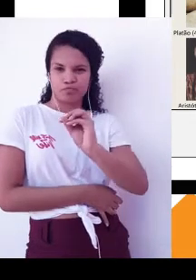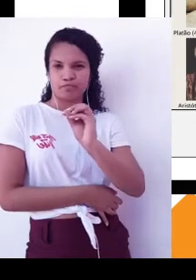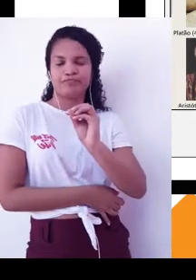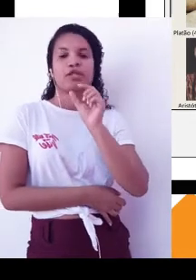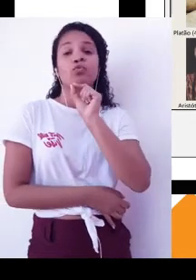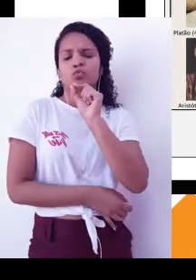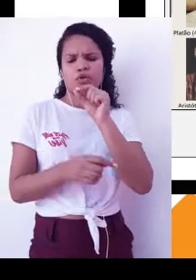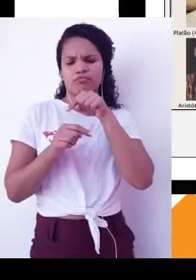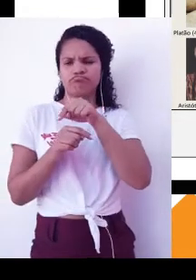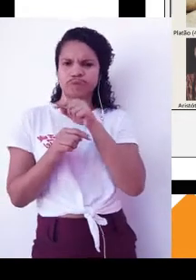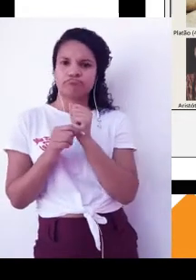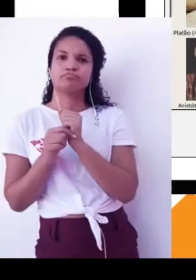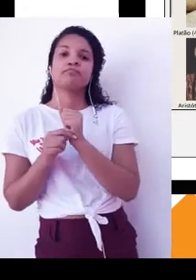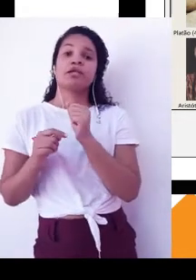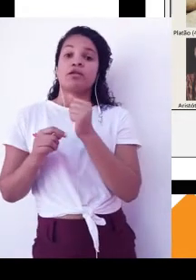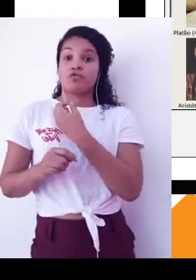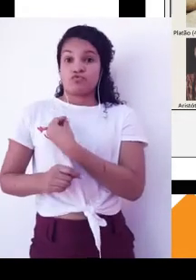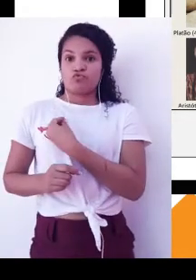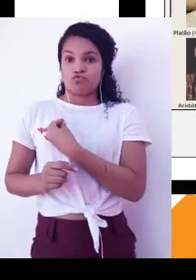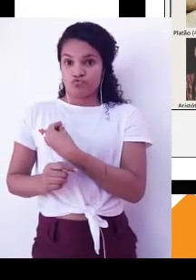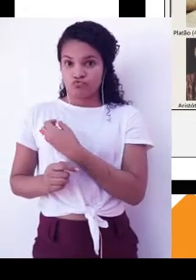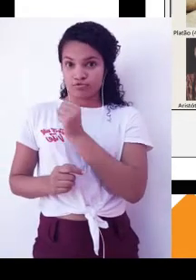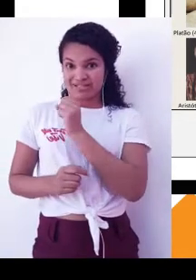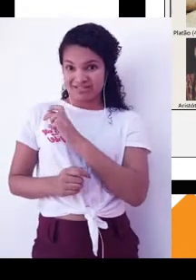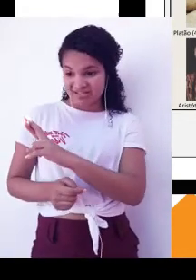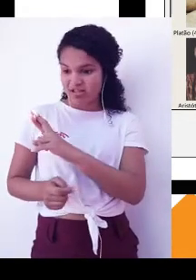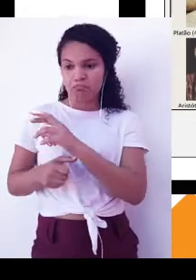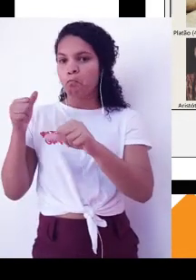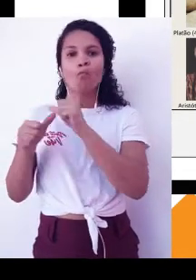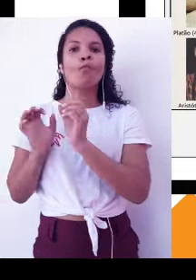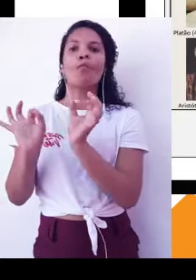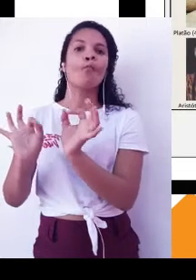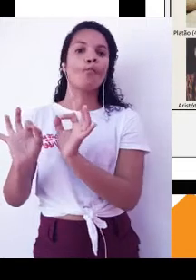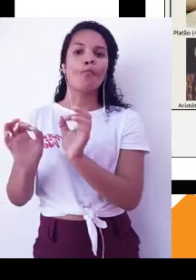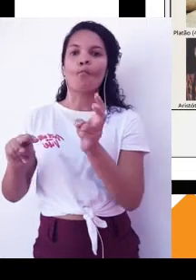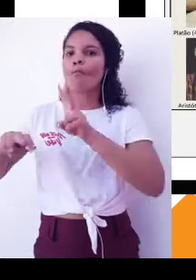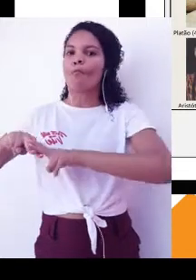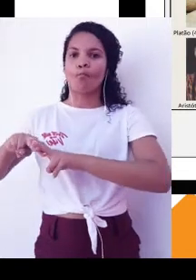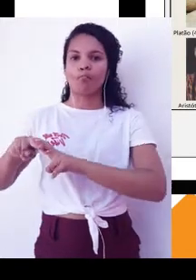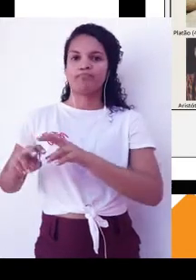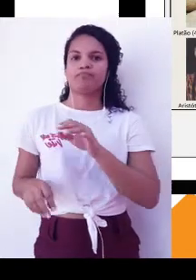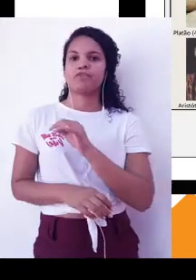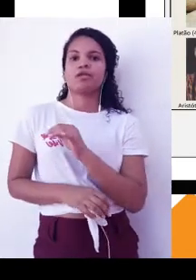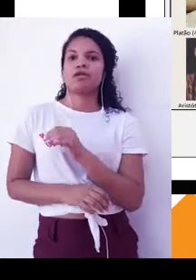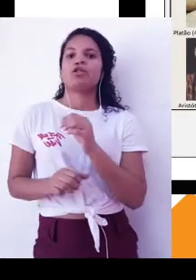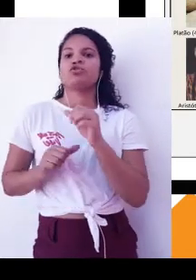os seres vivos não mudam. É a ideia relacionada à